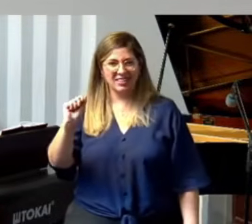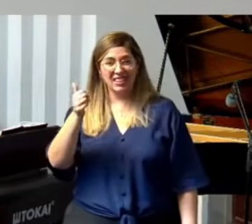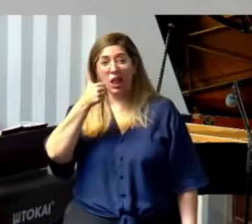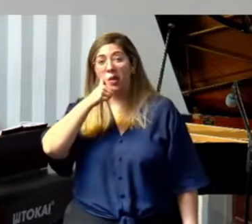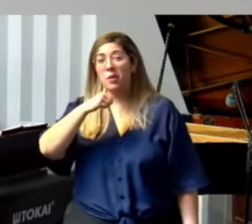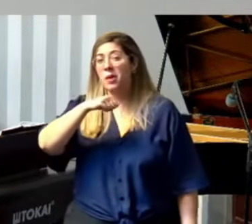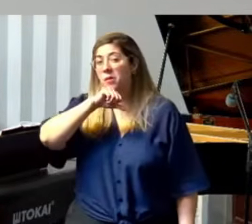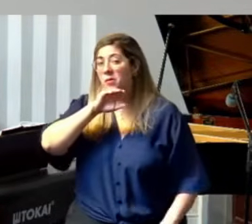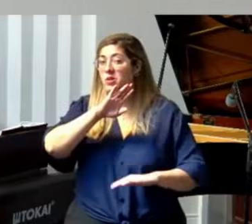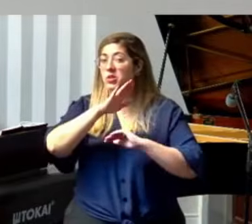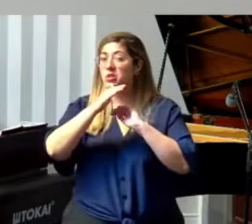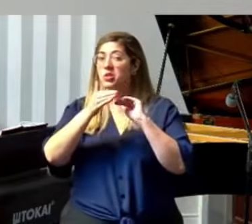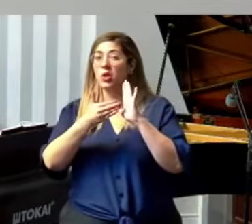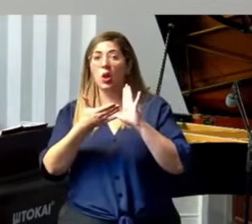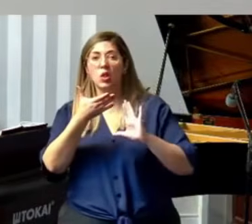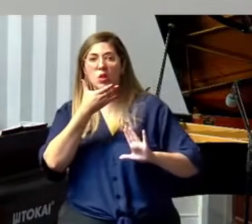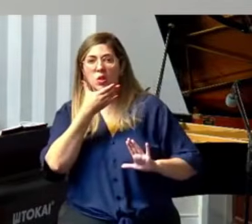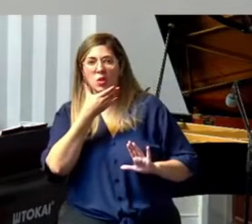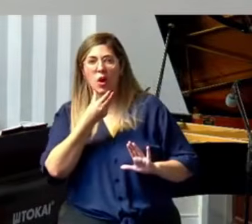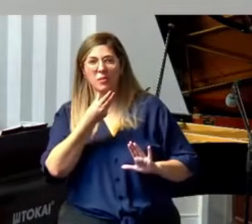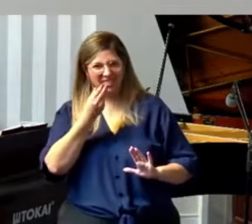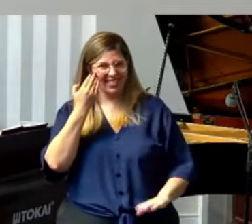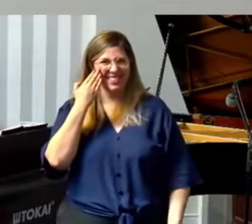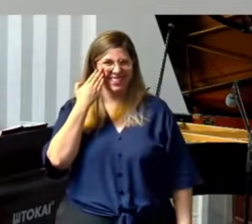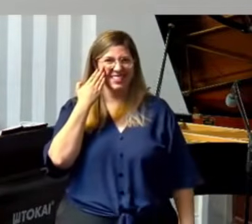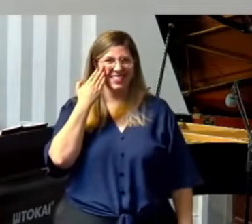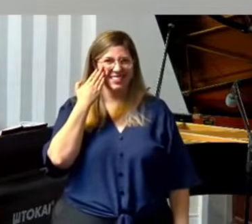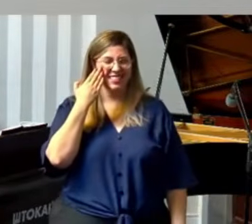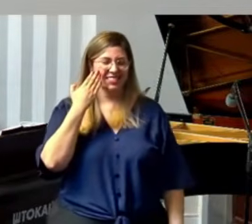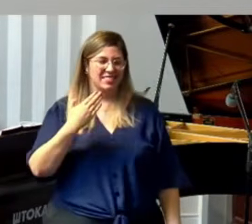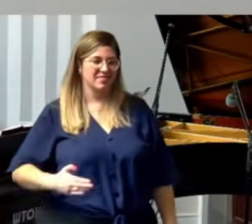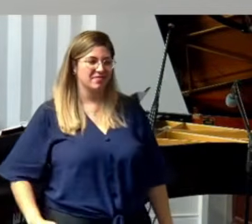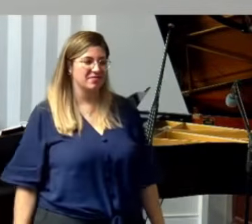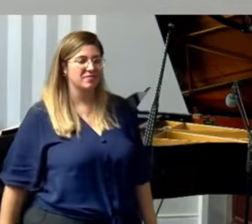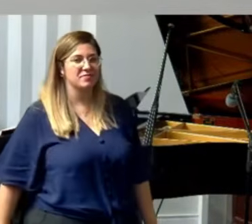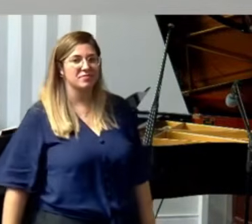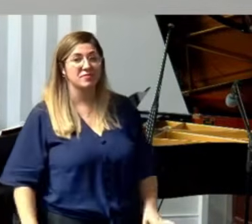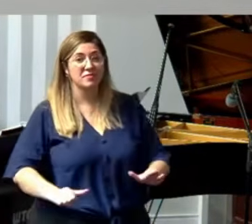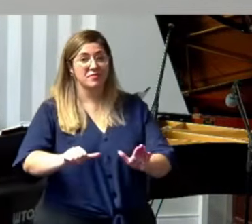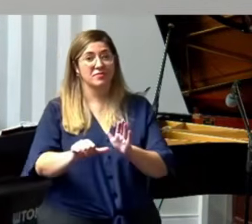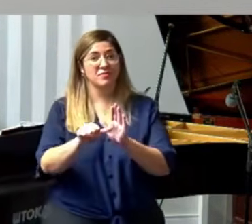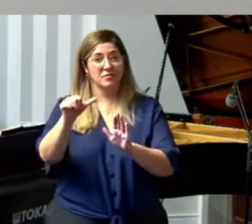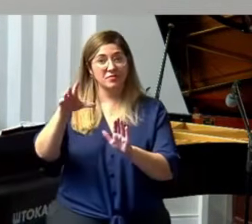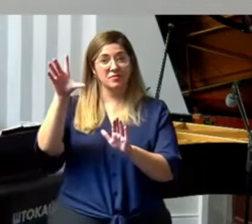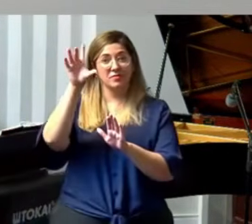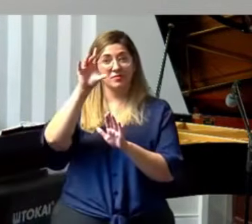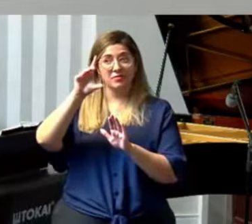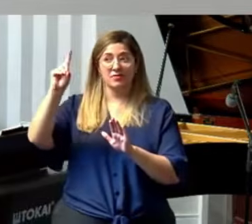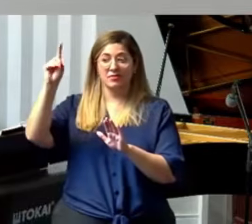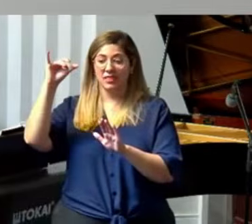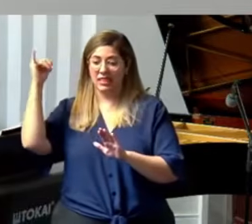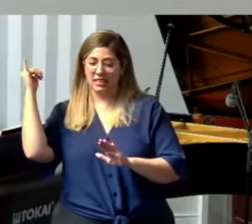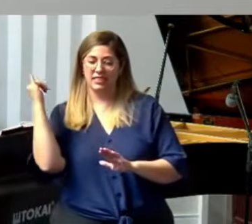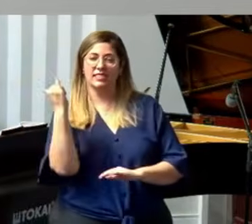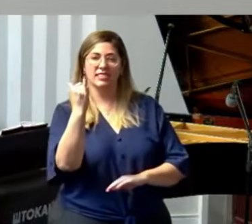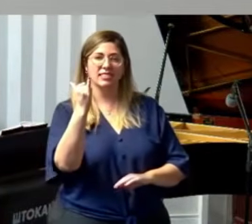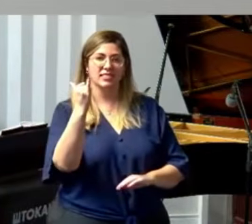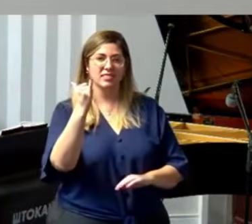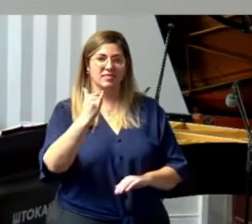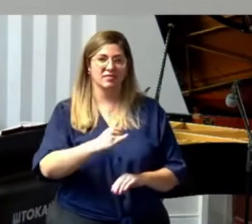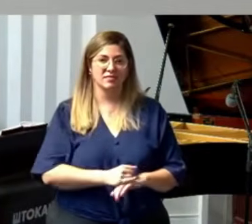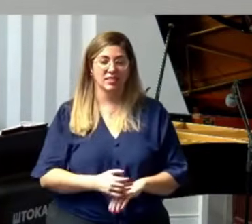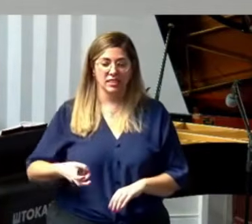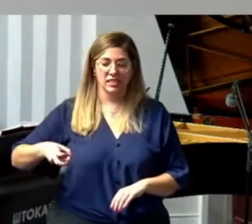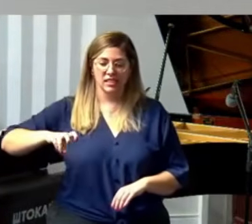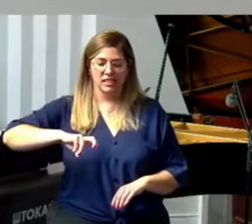mais até Gênesis 3,15. E então nós encontramos a primeira fala de Deus direcionada ainda para